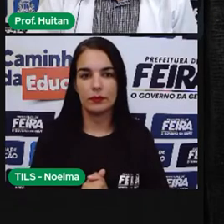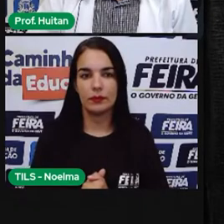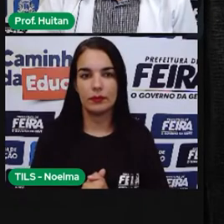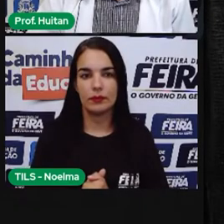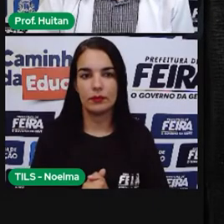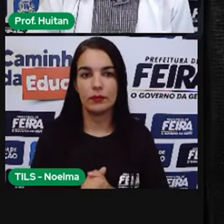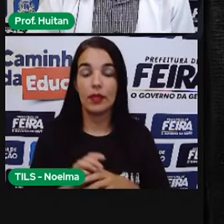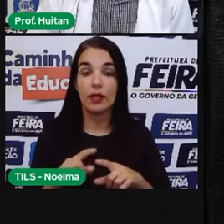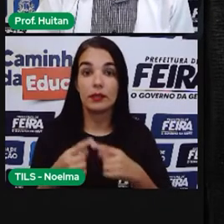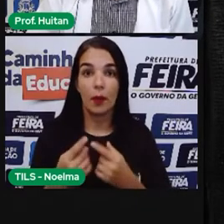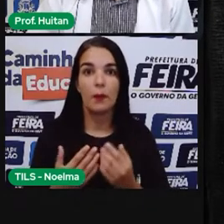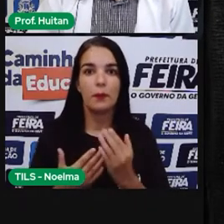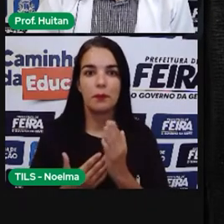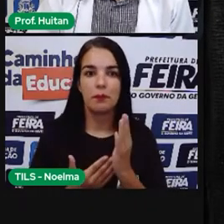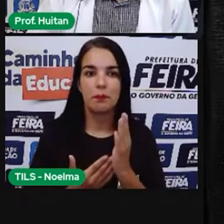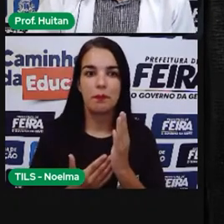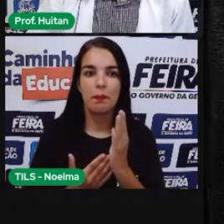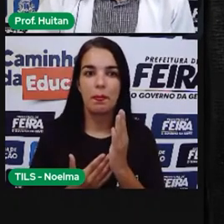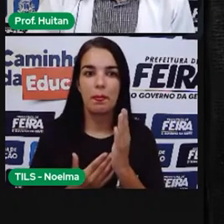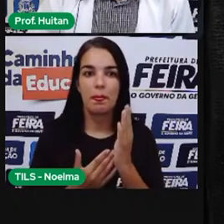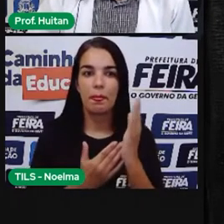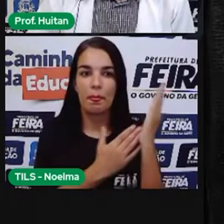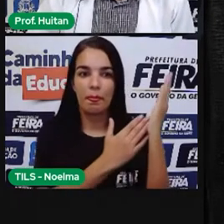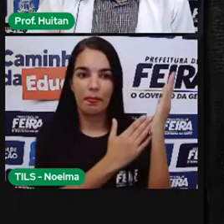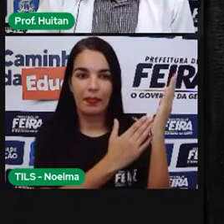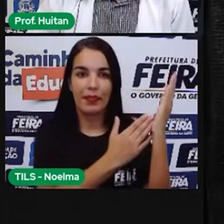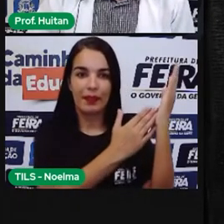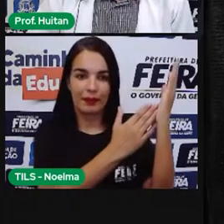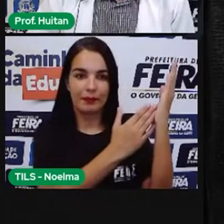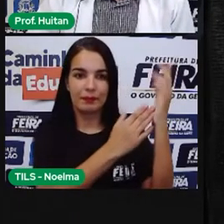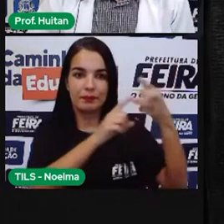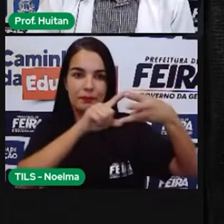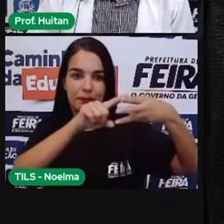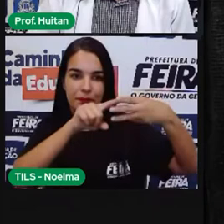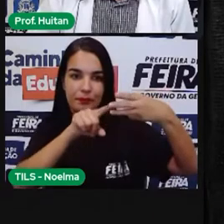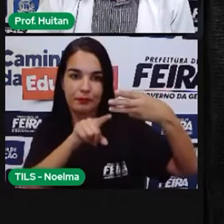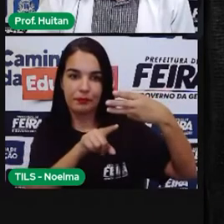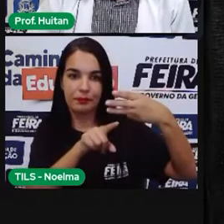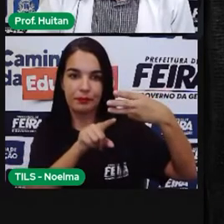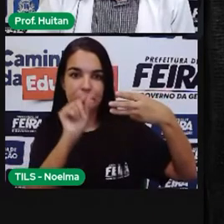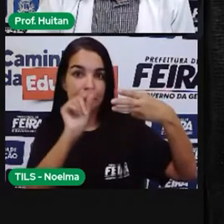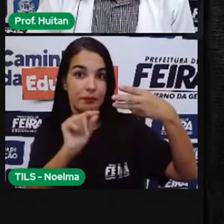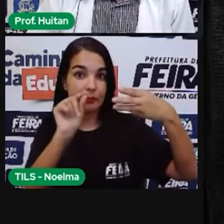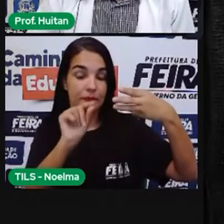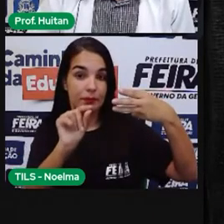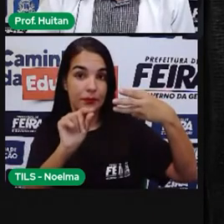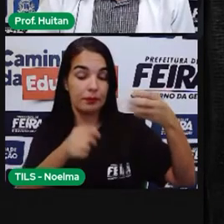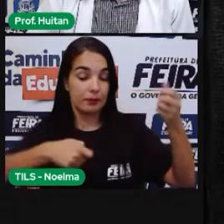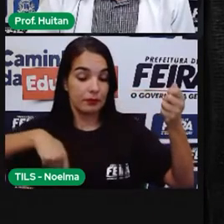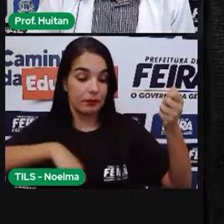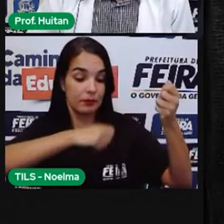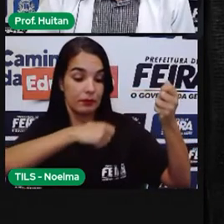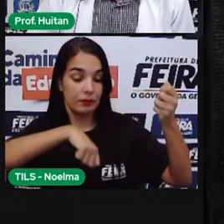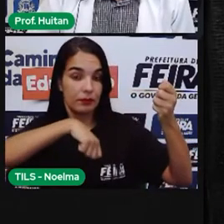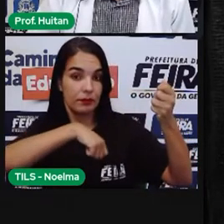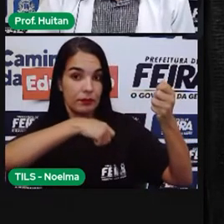Bom, os elementos da música, dessa composição, são três. Os instrumentos,